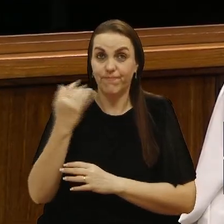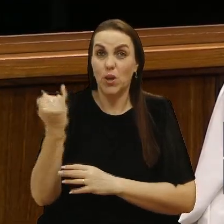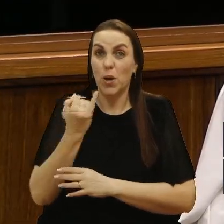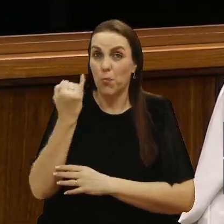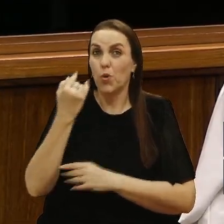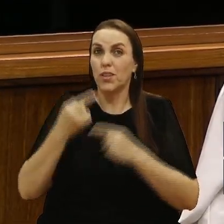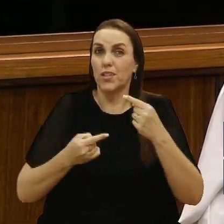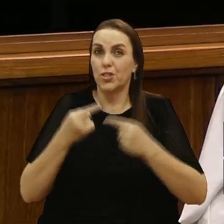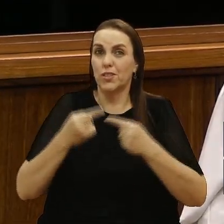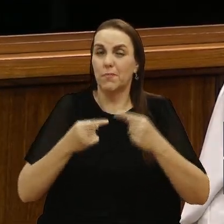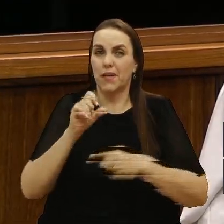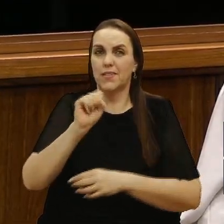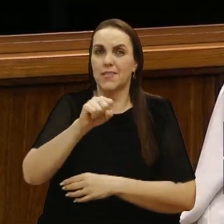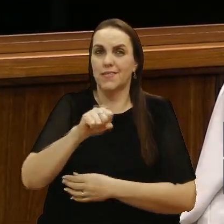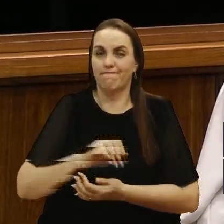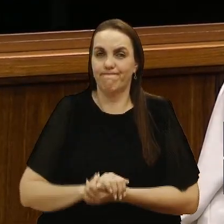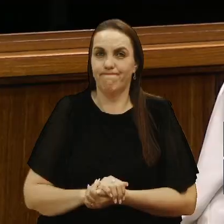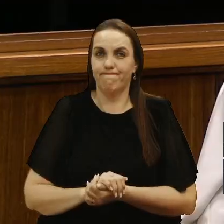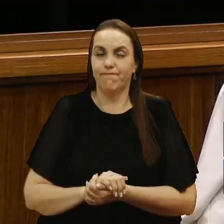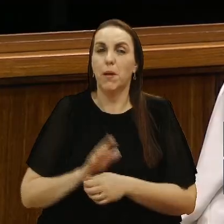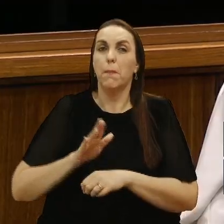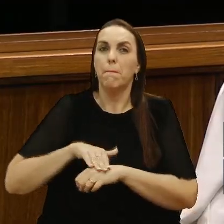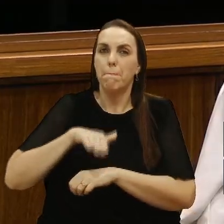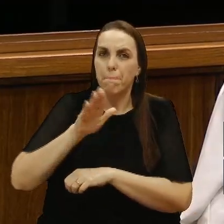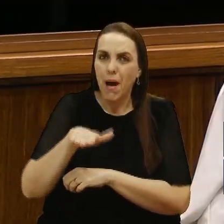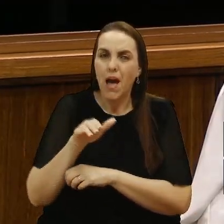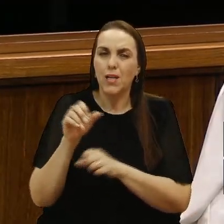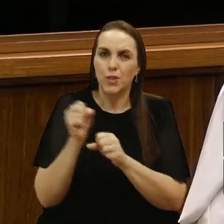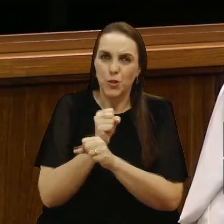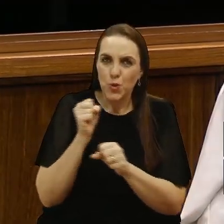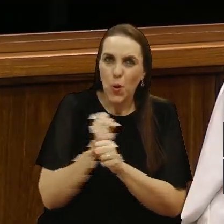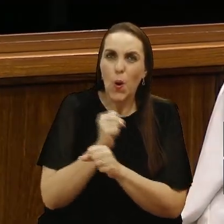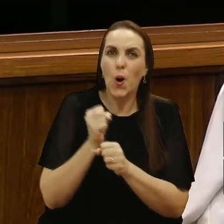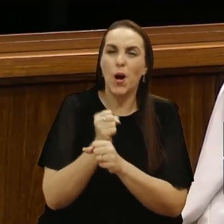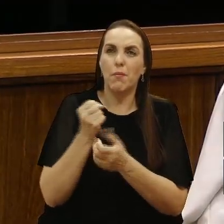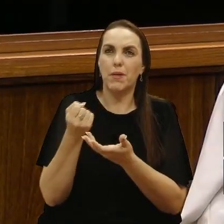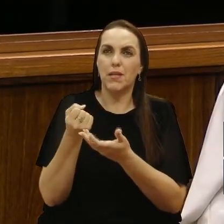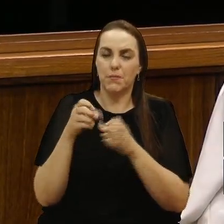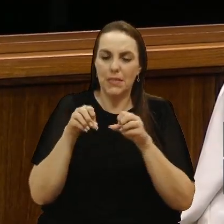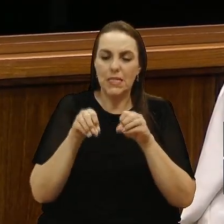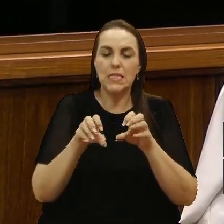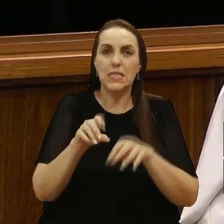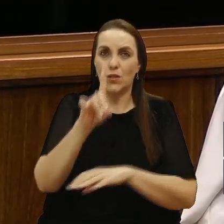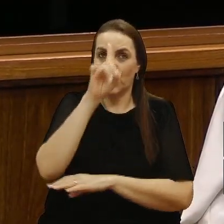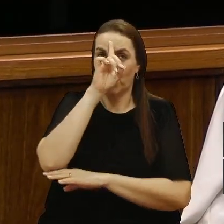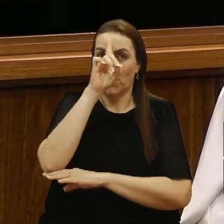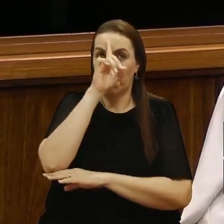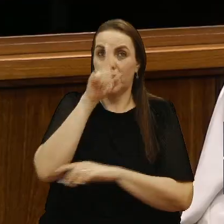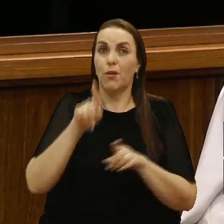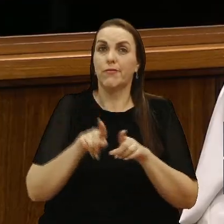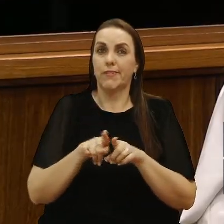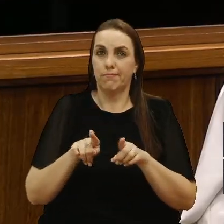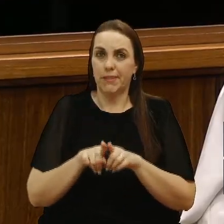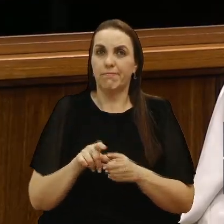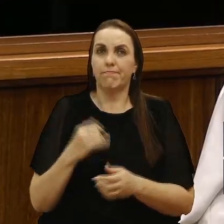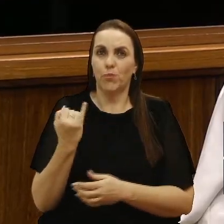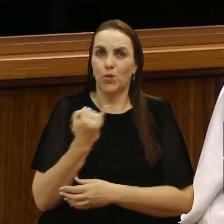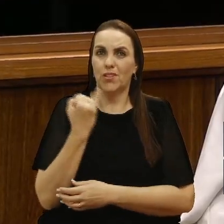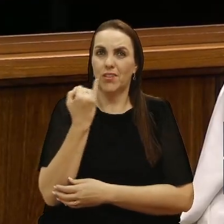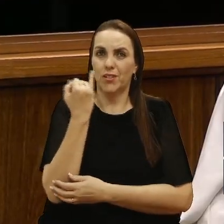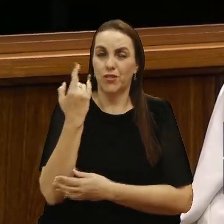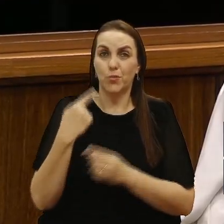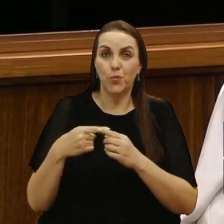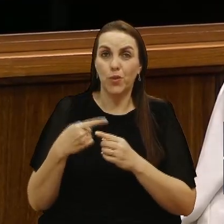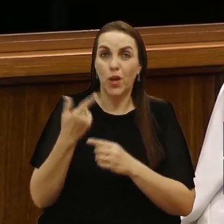isso. Mais equipamentos e obras para o ensino fundamental. Aqui a gente está falando de